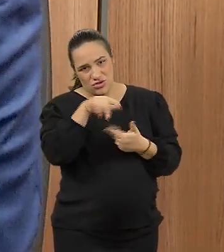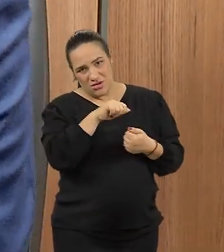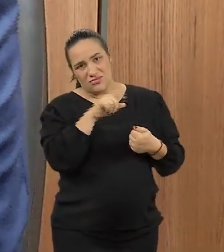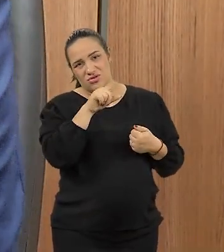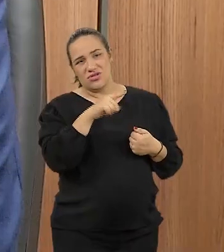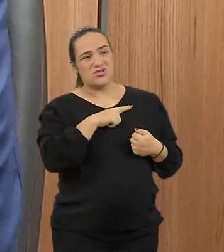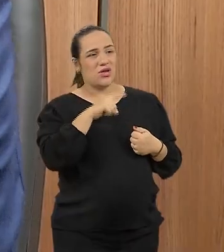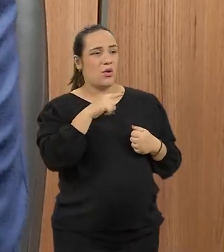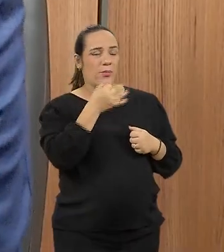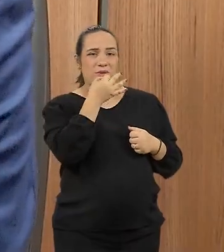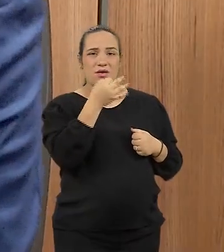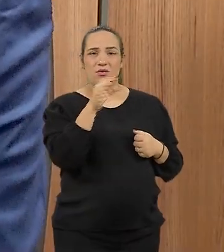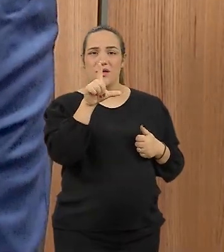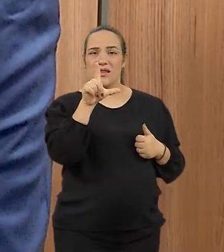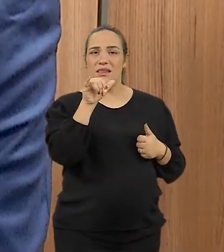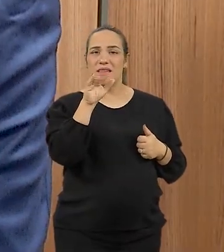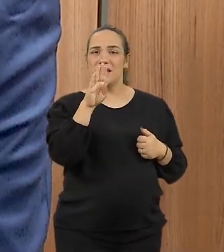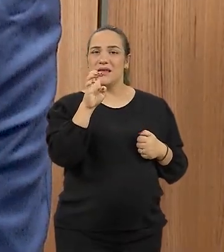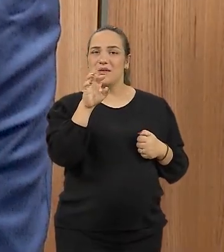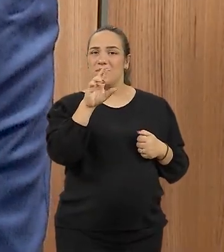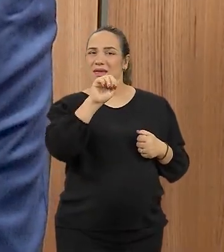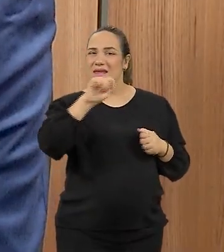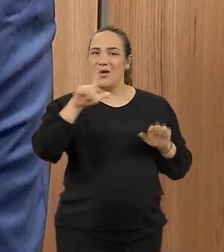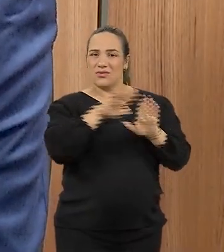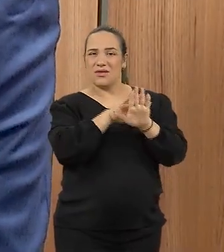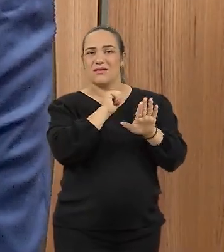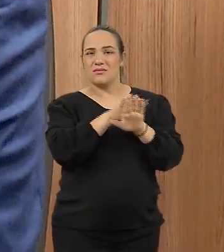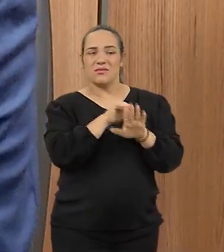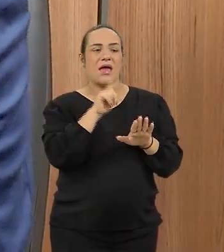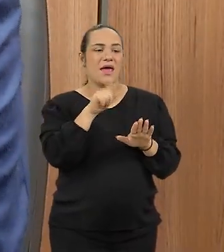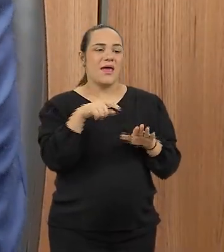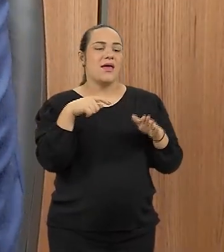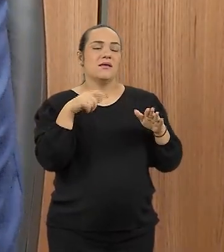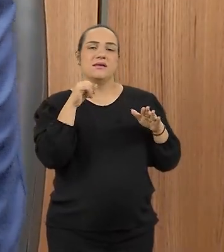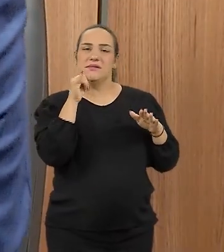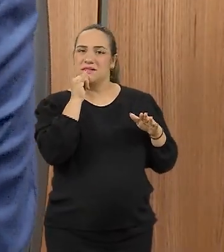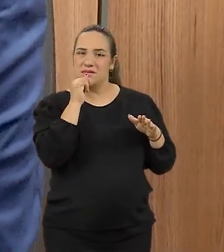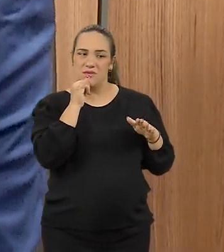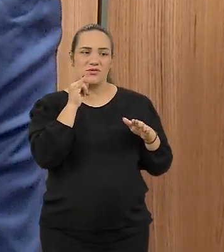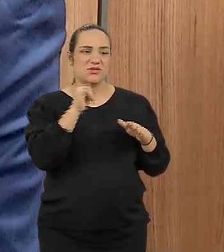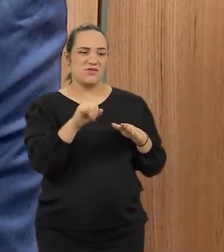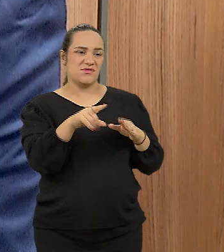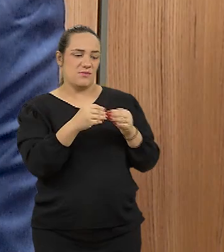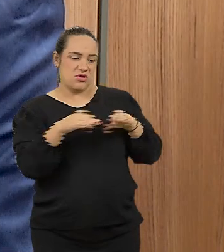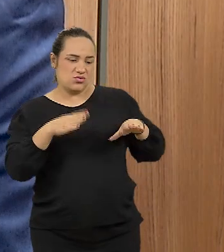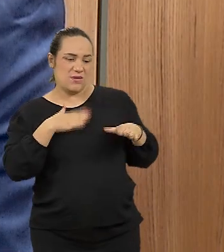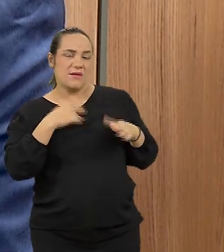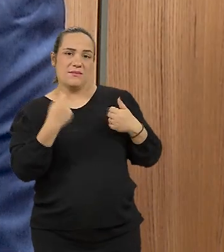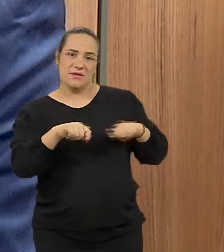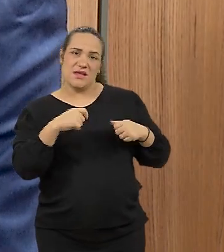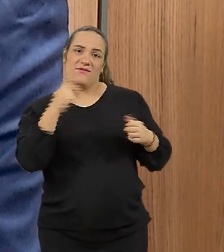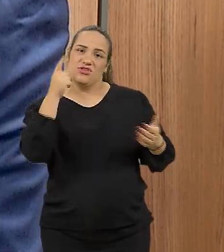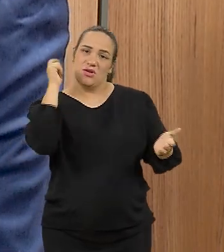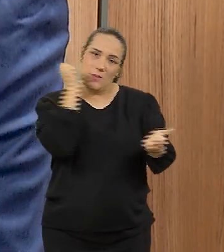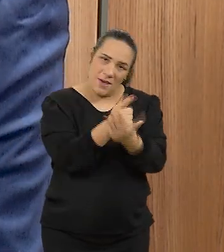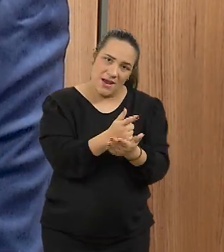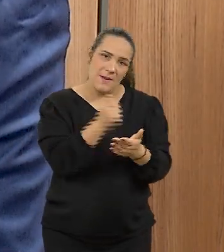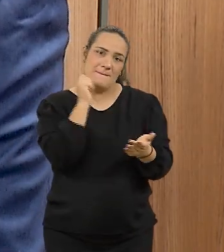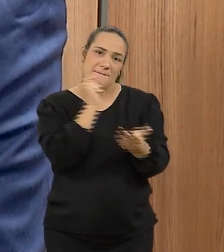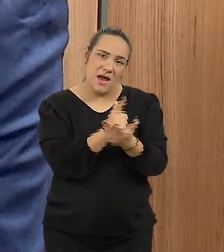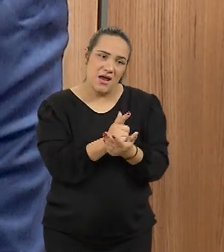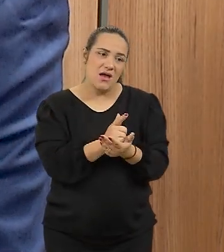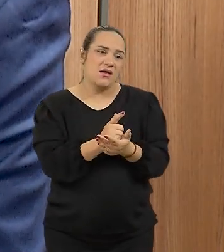visão liberal do direito, numa visão focada na indenização por equivalente e